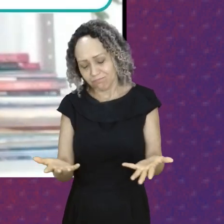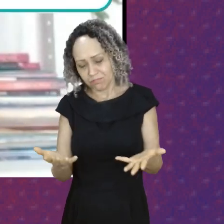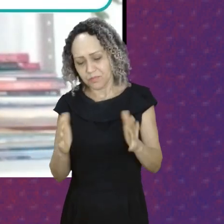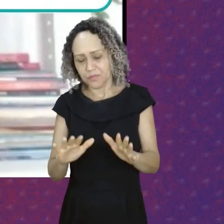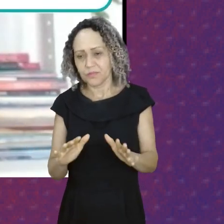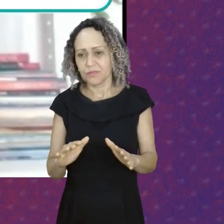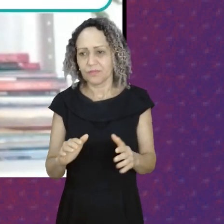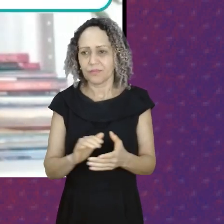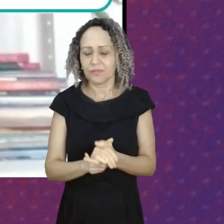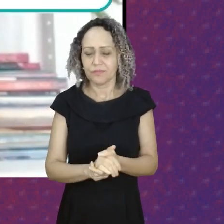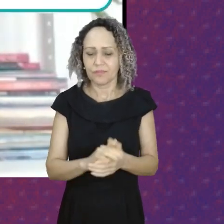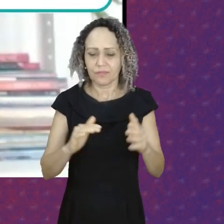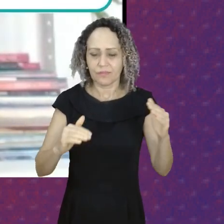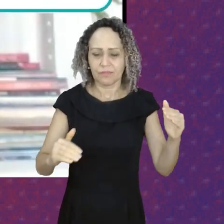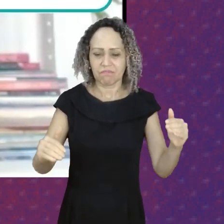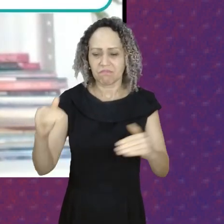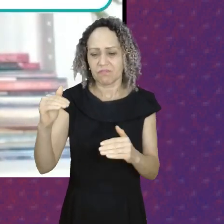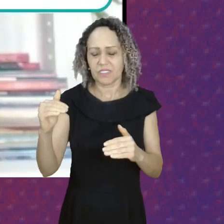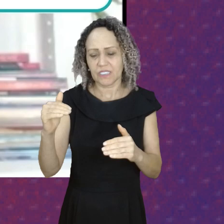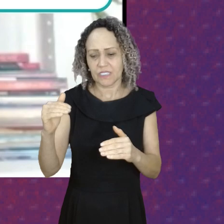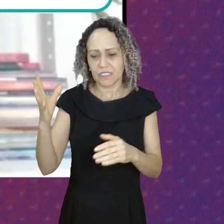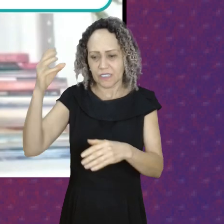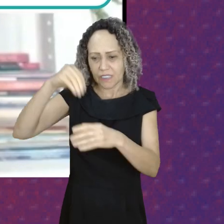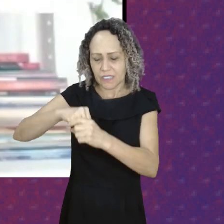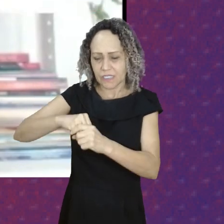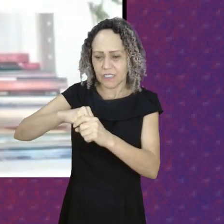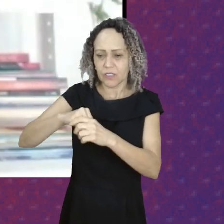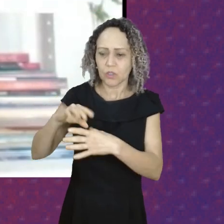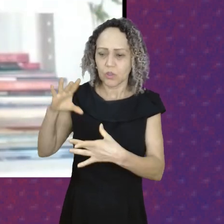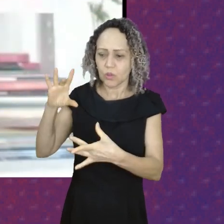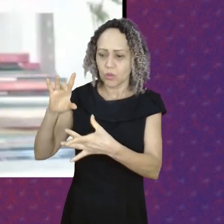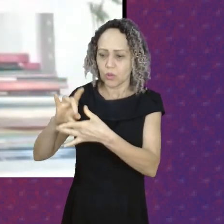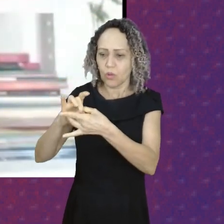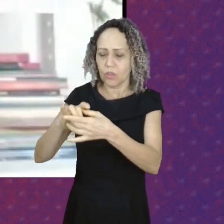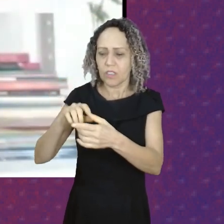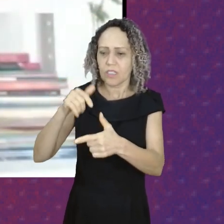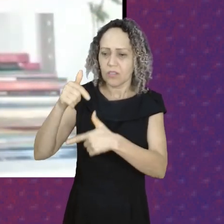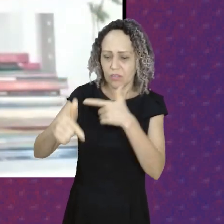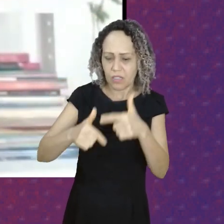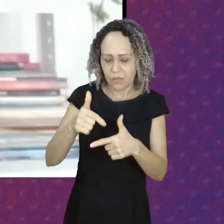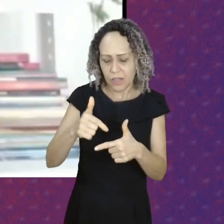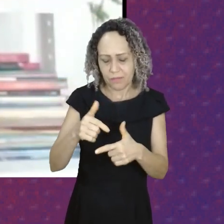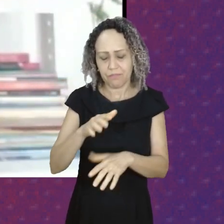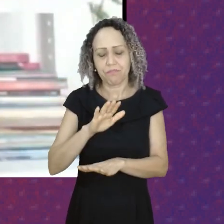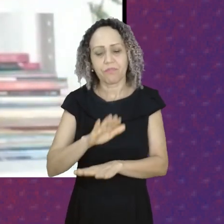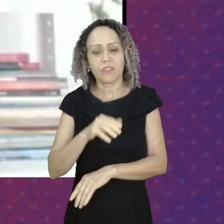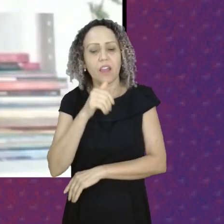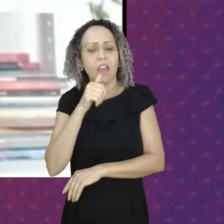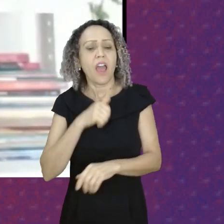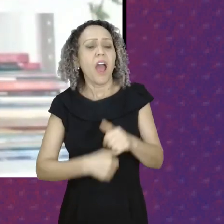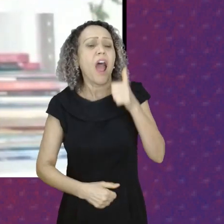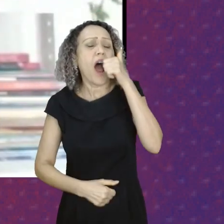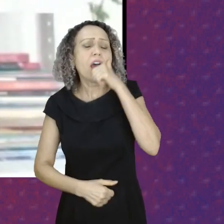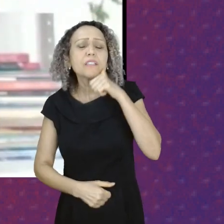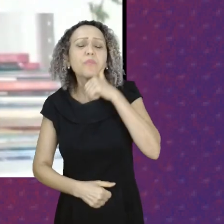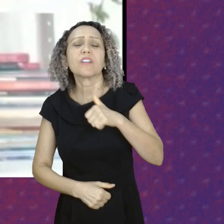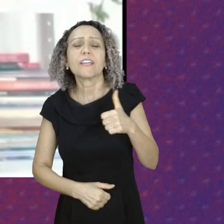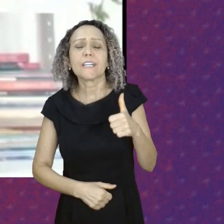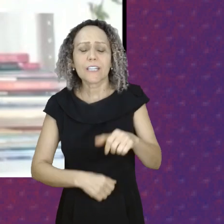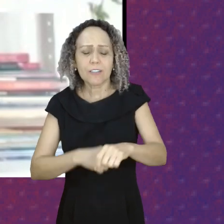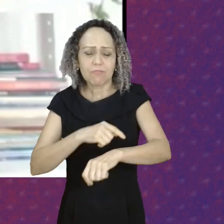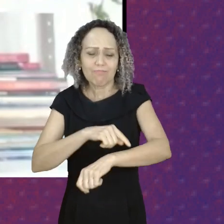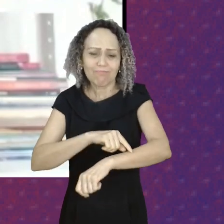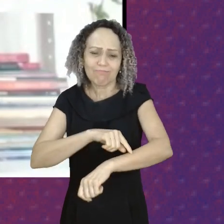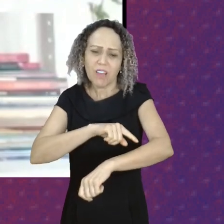no mercado de trabalho. Então, as mulheres, elas são as que dedicam mais tempo